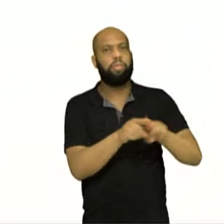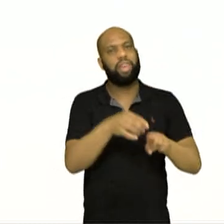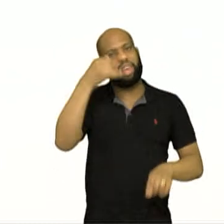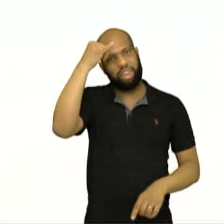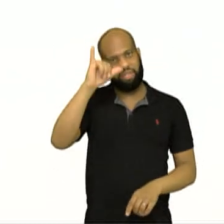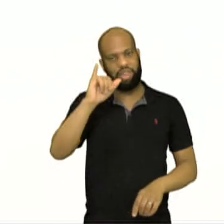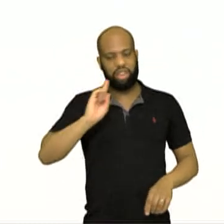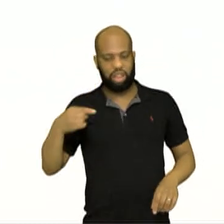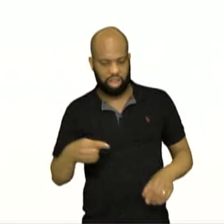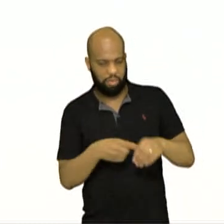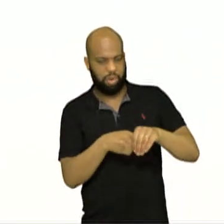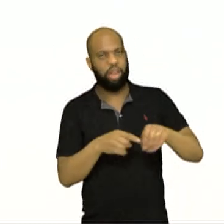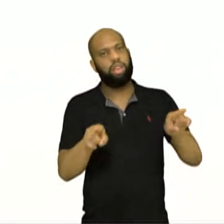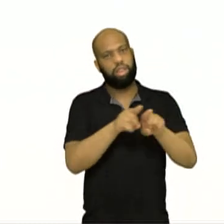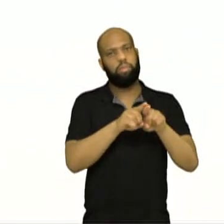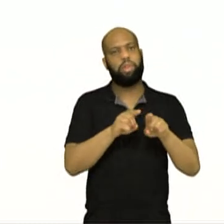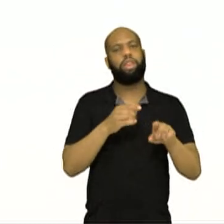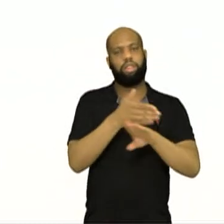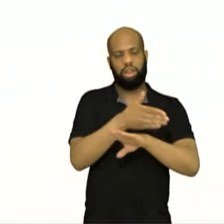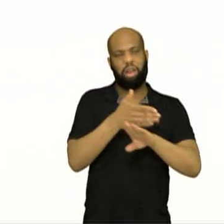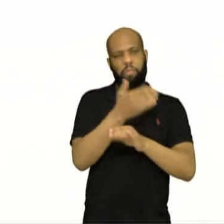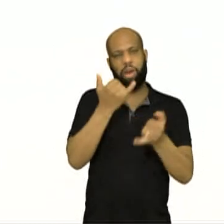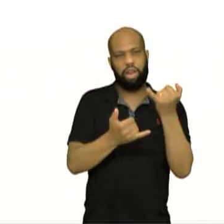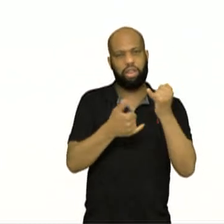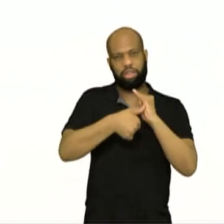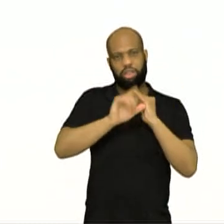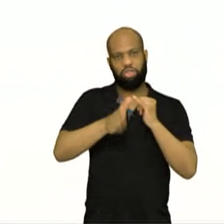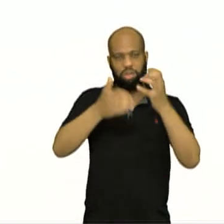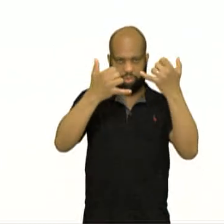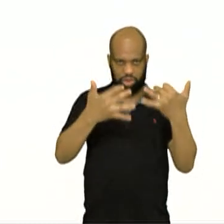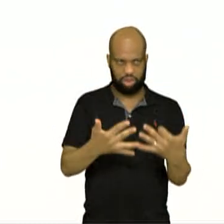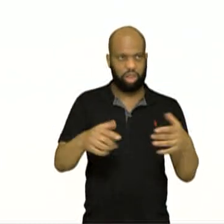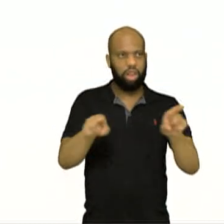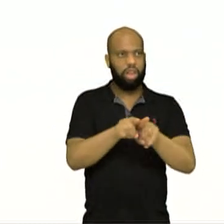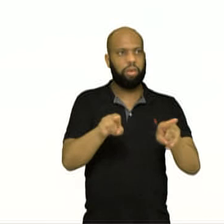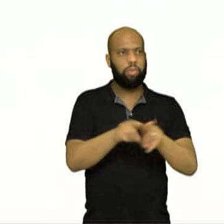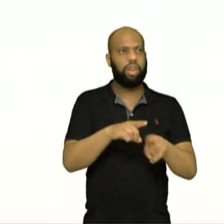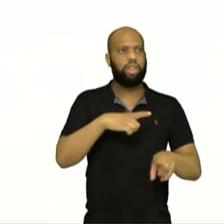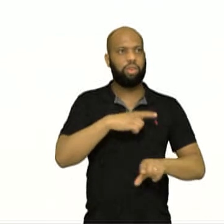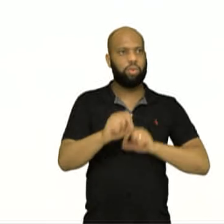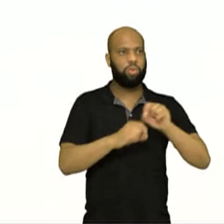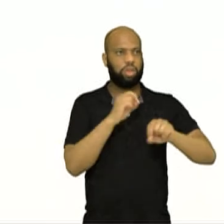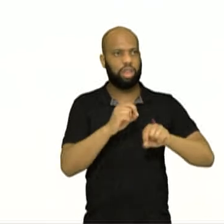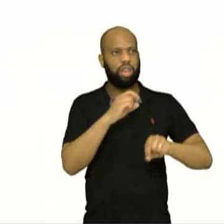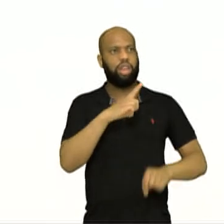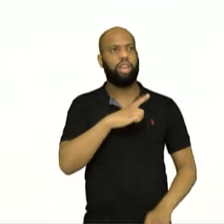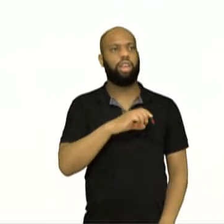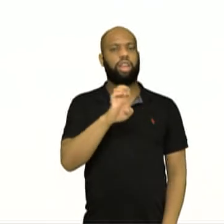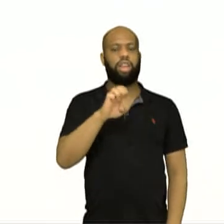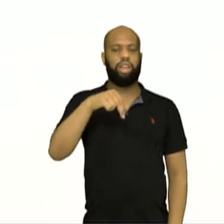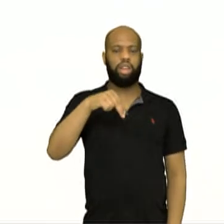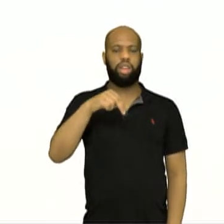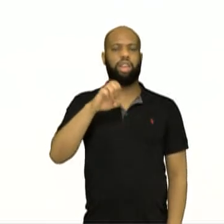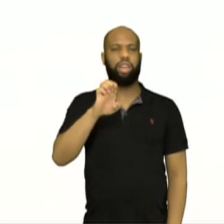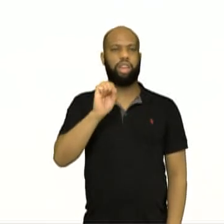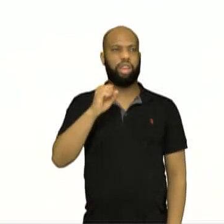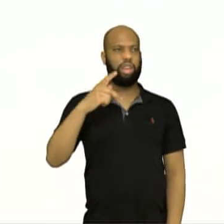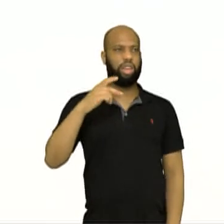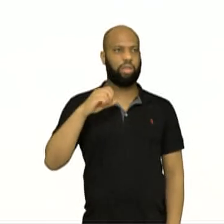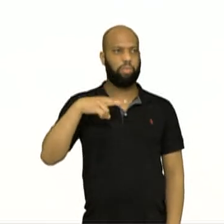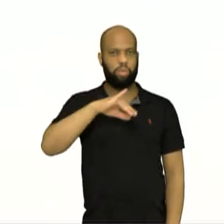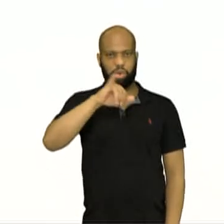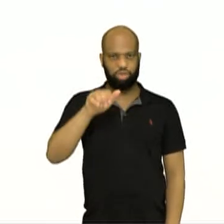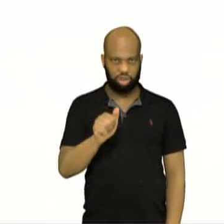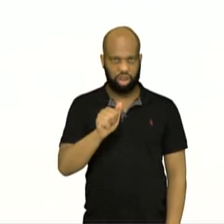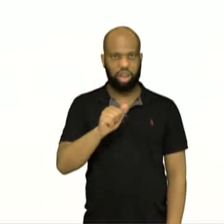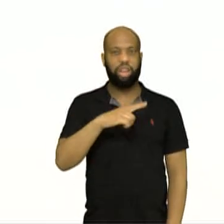do colo do útero. Então, semelhante ali ao anterior, tá? E também temos uma esponja chamada esponja contraceptiva, que ela é umedecida